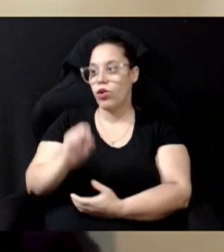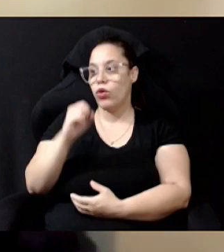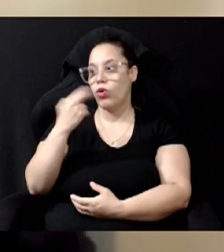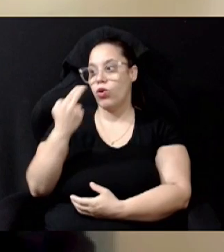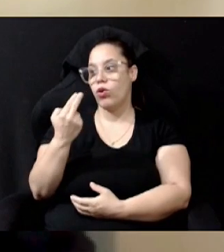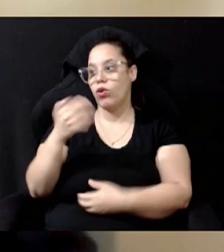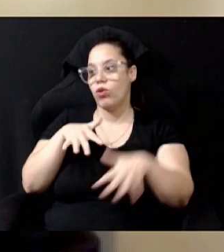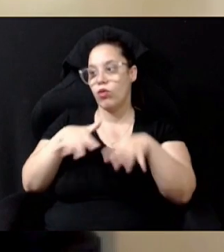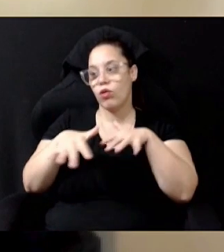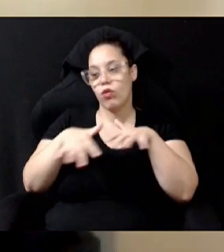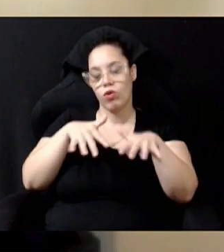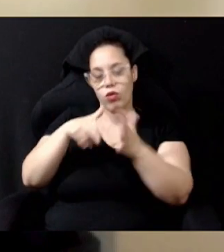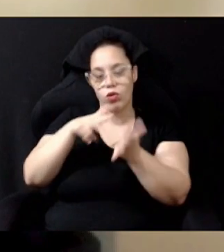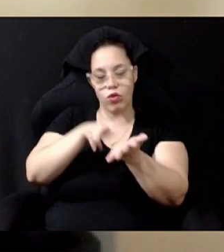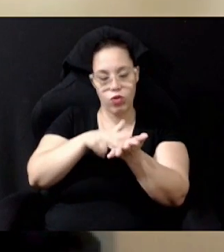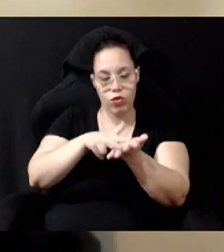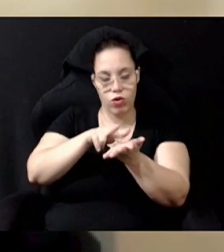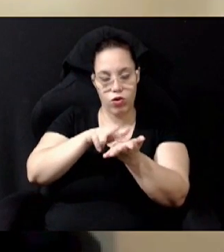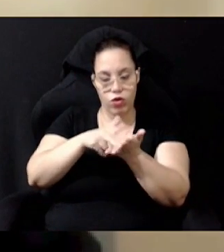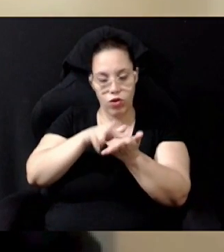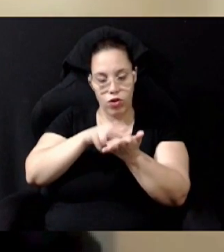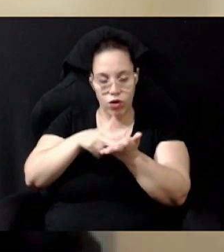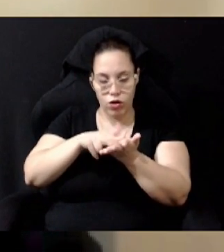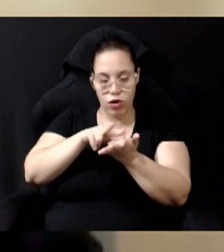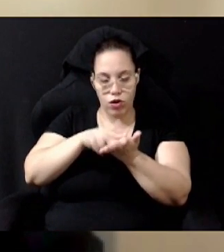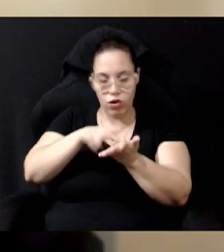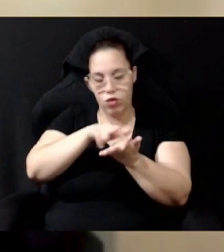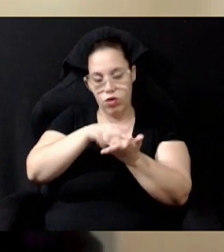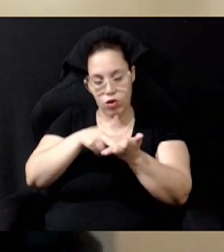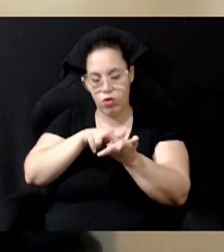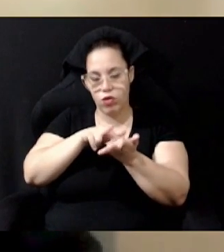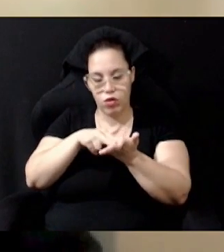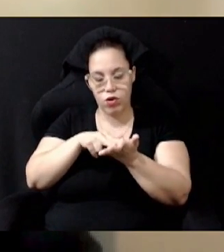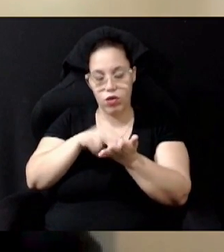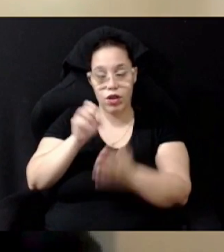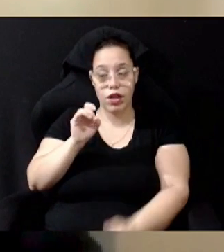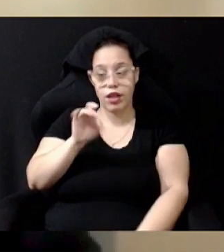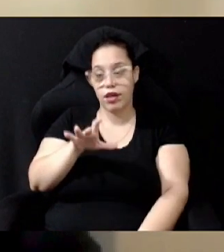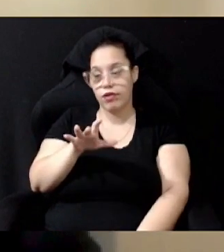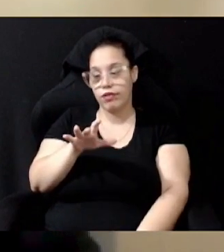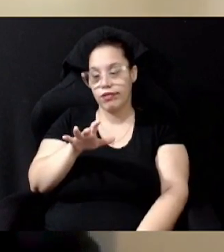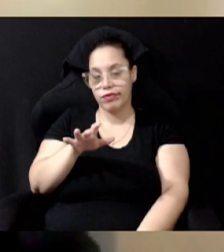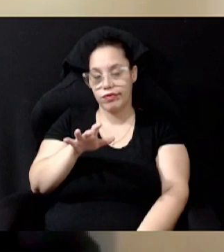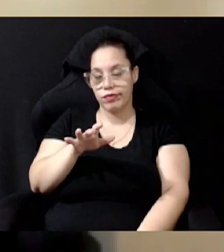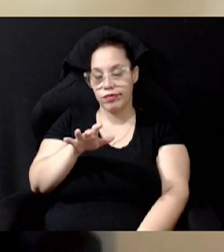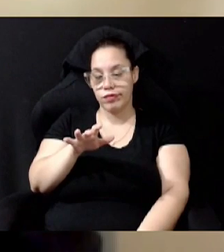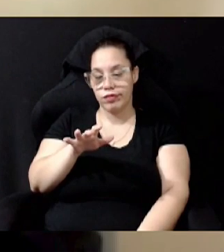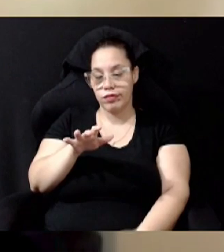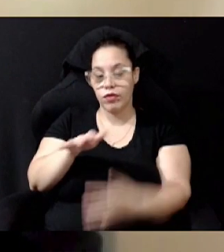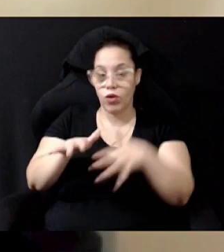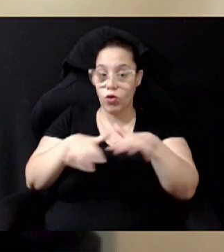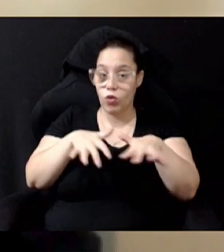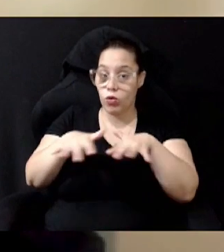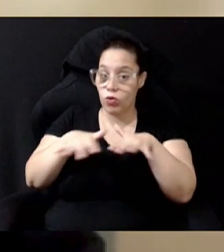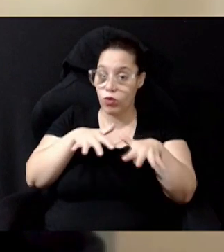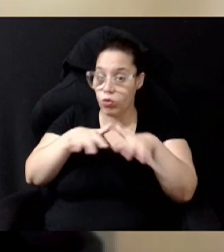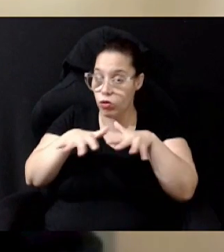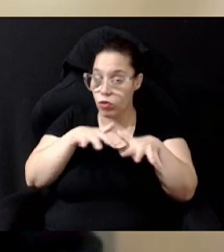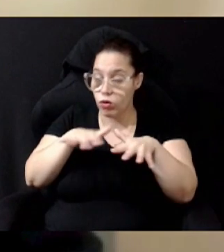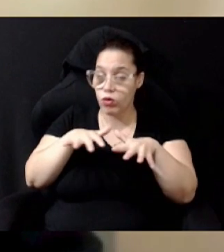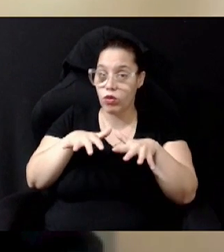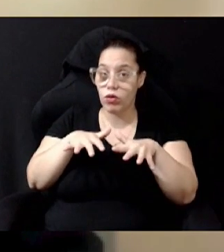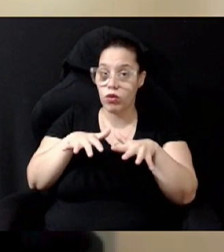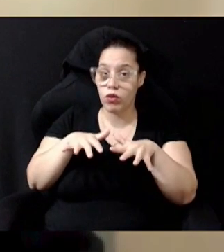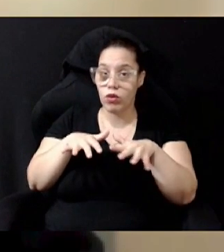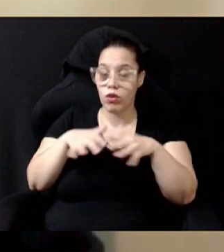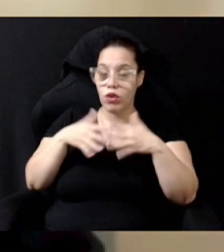pernas inquietas não é somente um movimento em si, mas muitas vezes é um movimento para poder aliviar